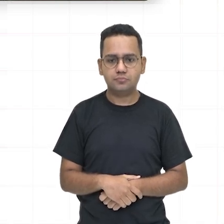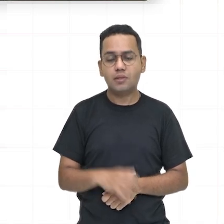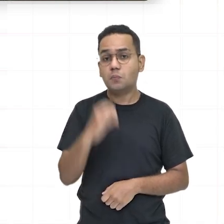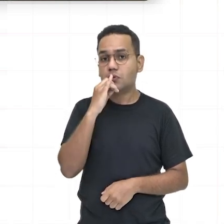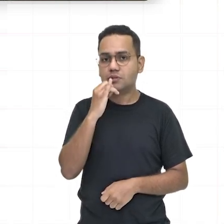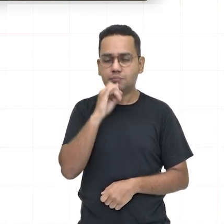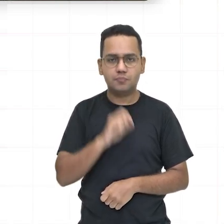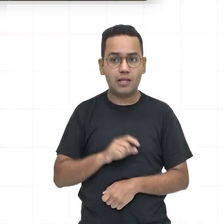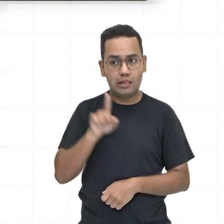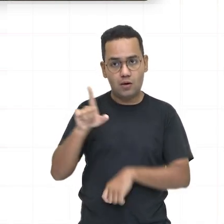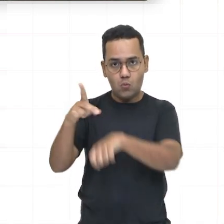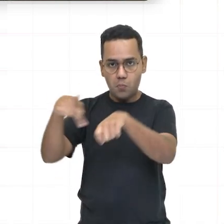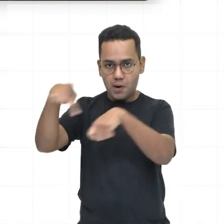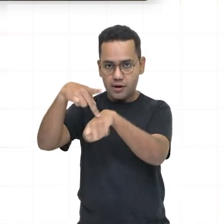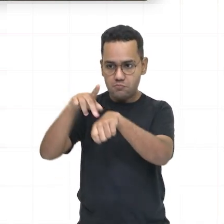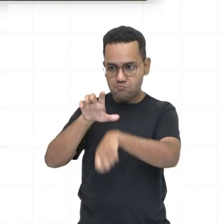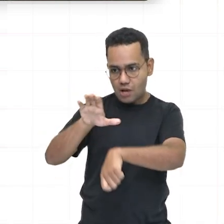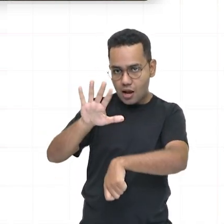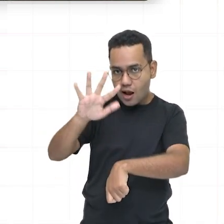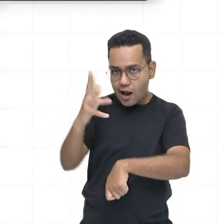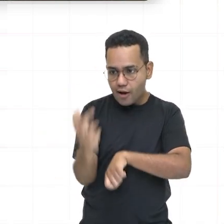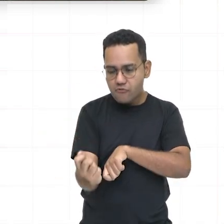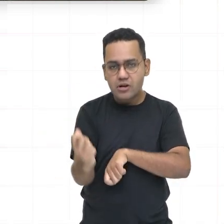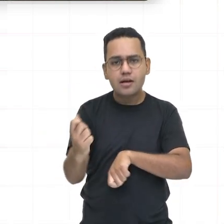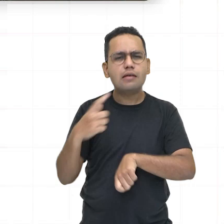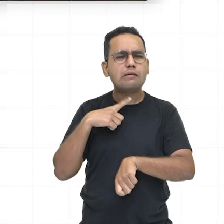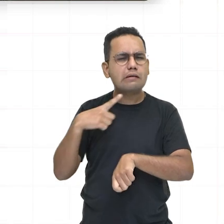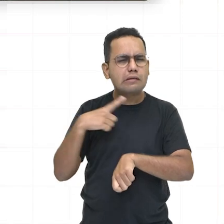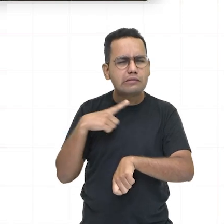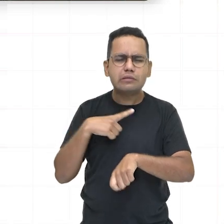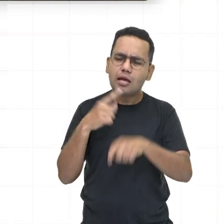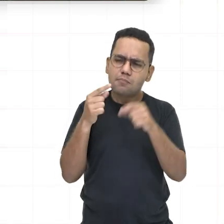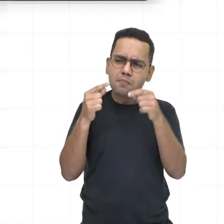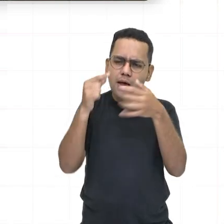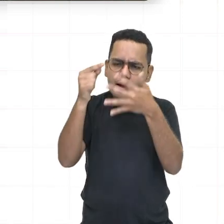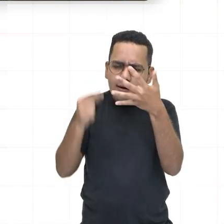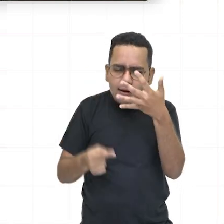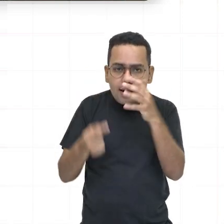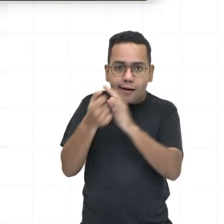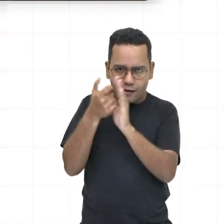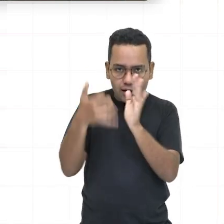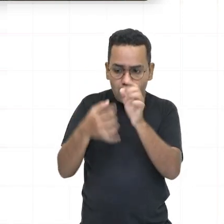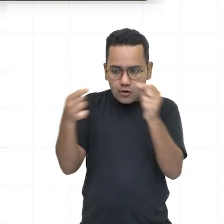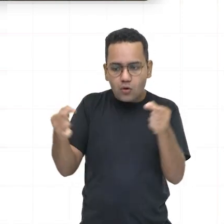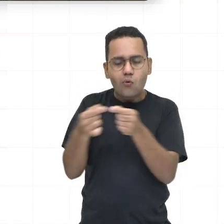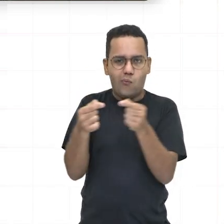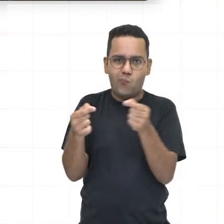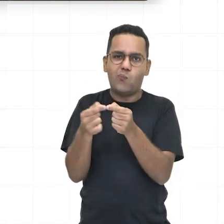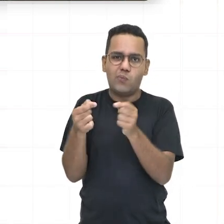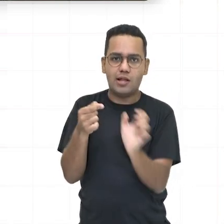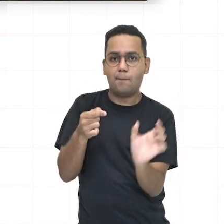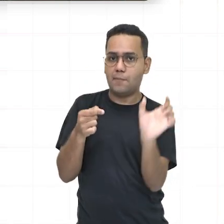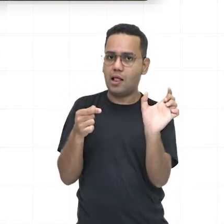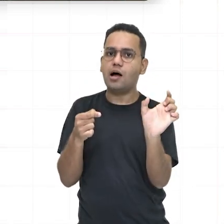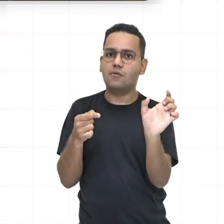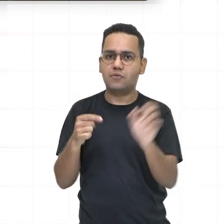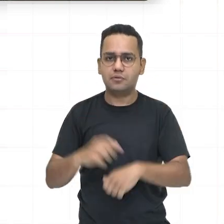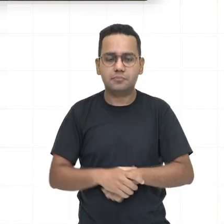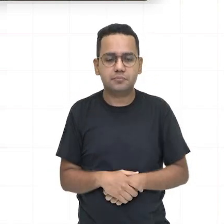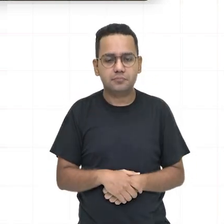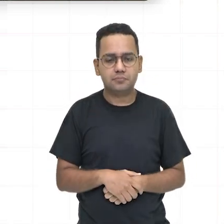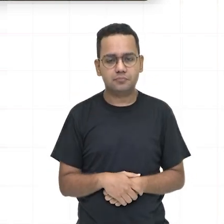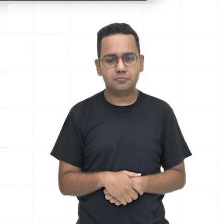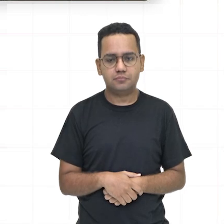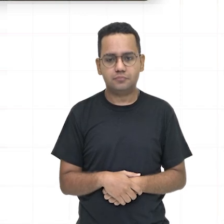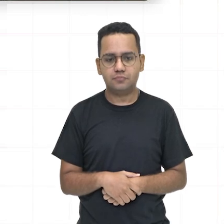da África, você vai ver vários dos traços dessa configuração de que o autor fala, né,